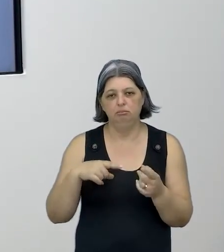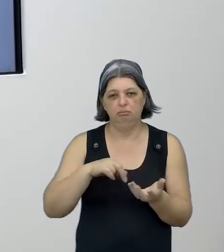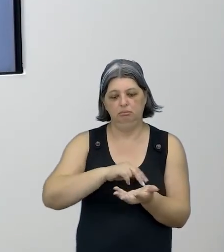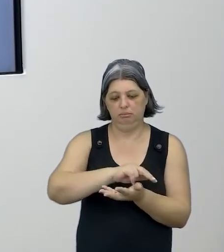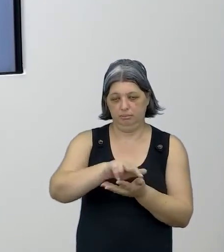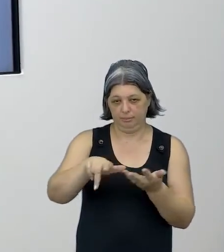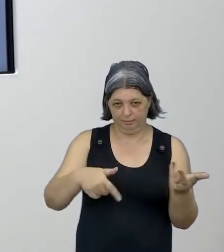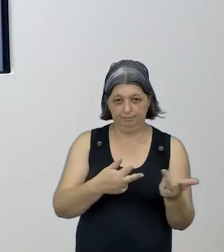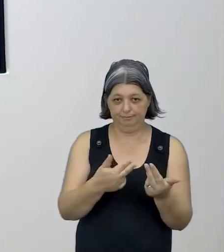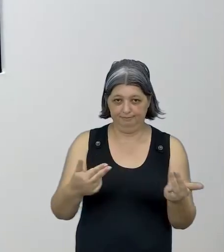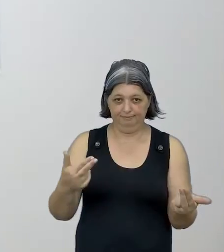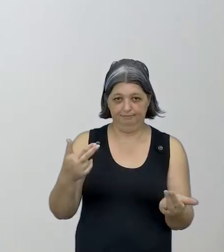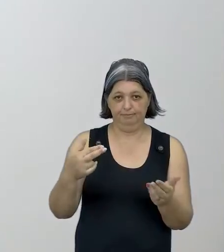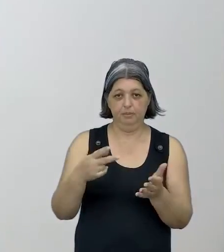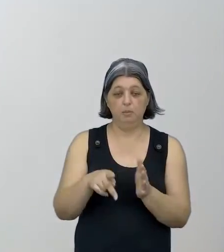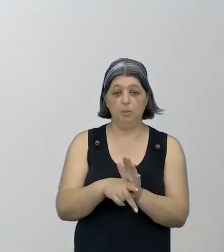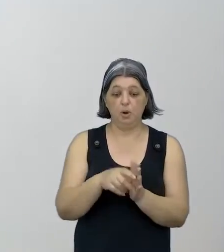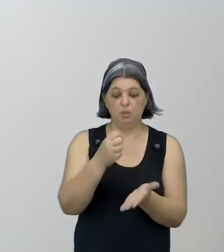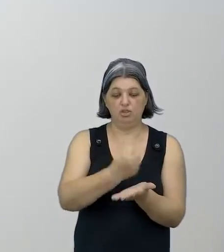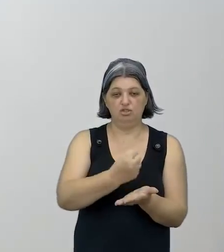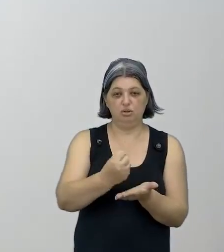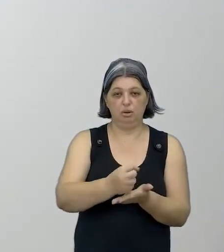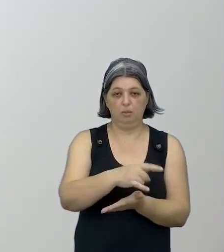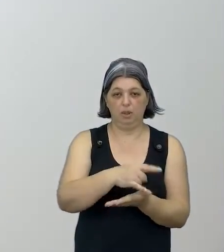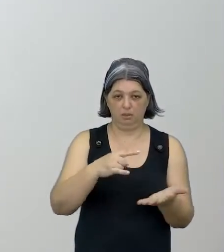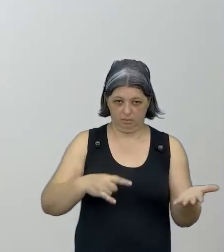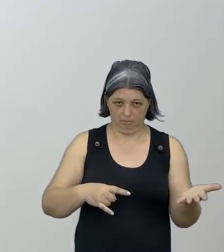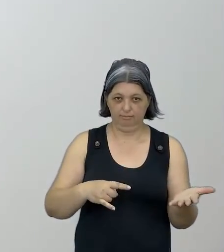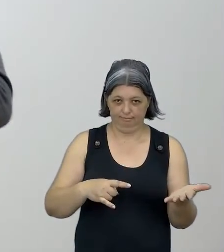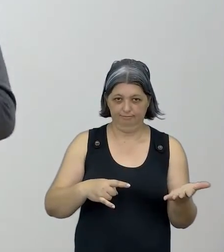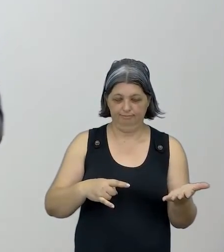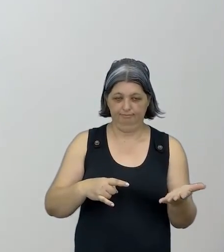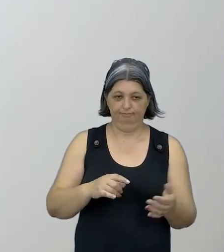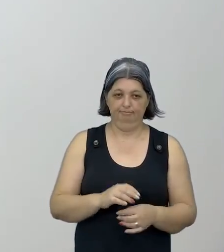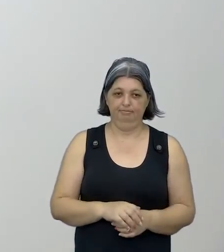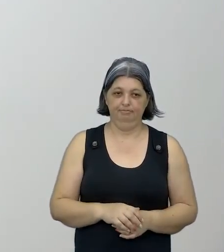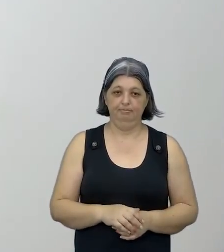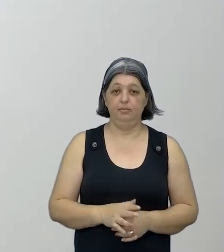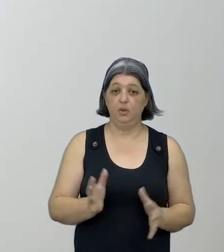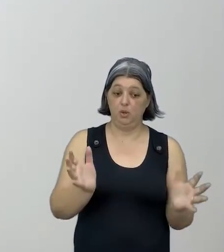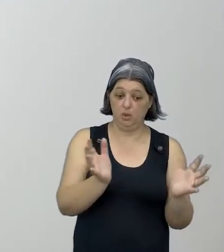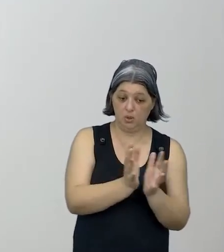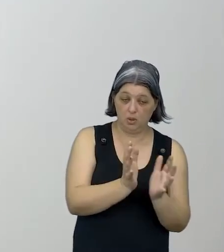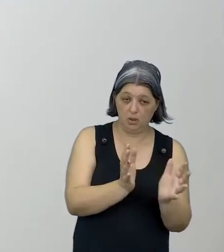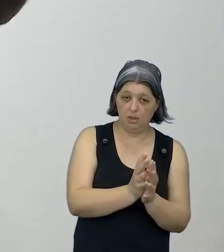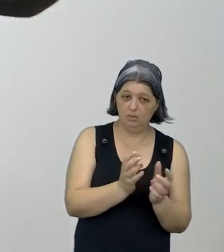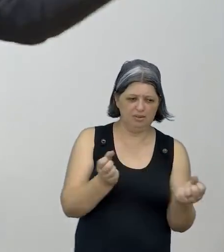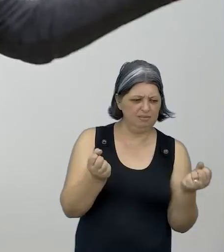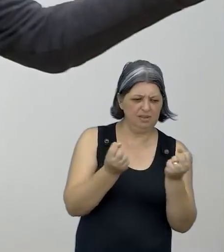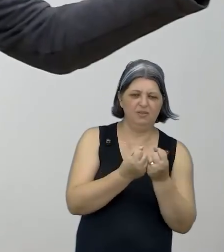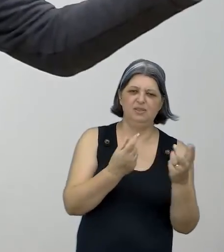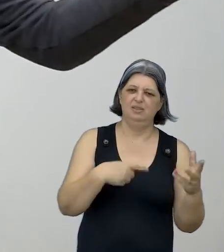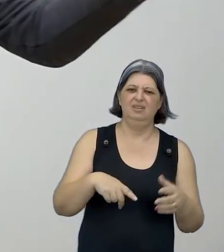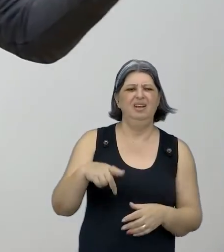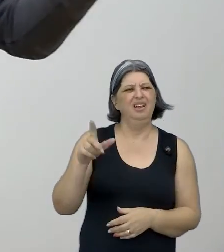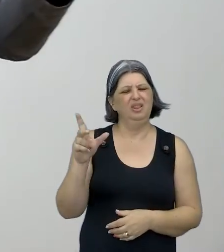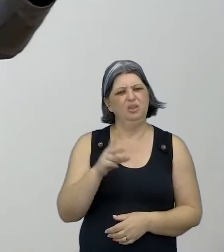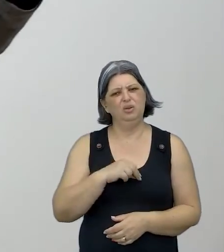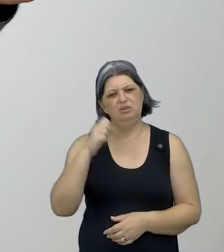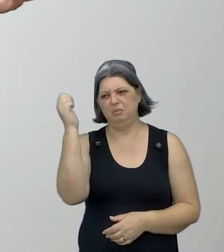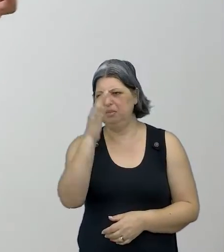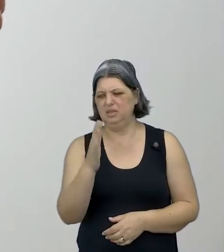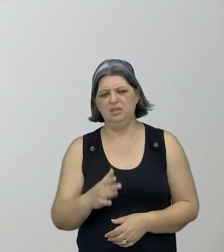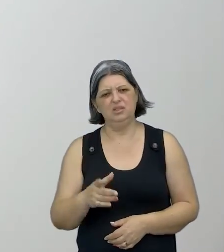vertentes cartoriais. E aí, para essa galera que é defensora da flexibilização, diz: no Brasil era muito difícil